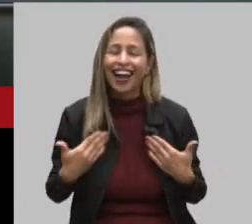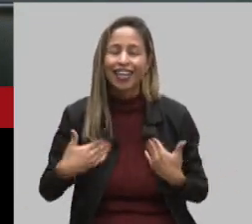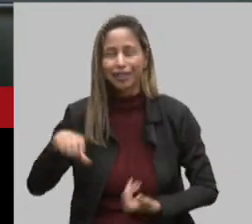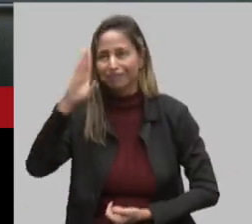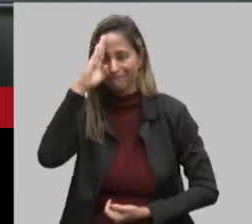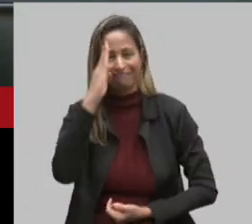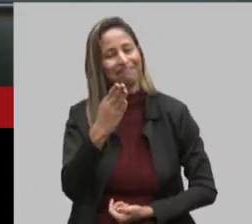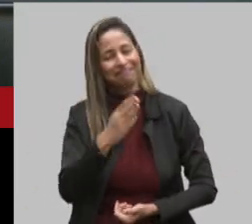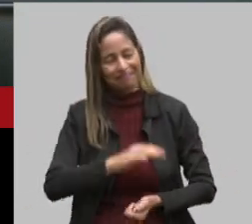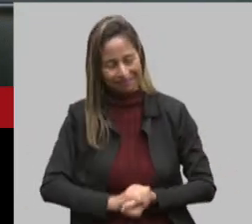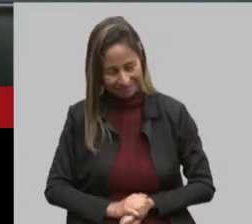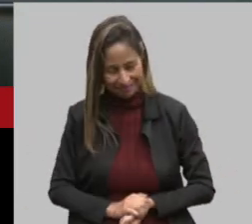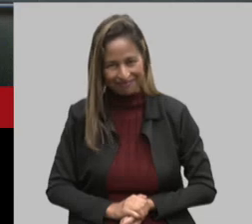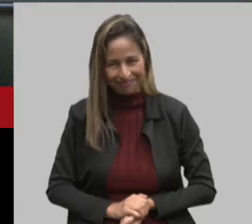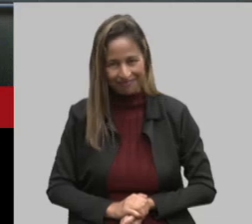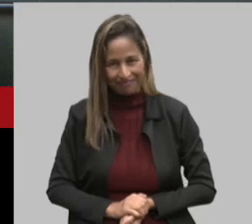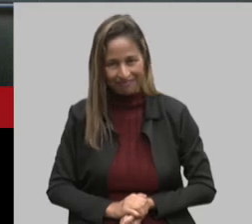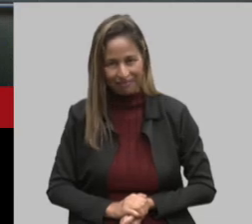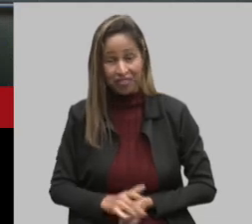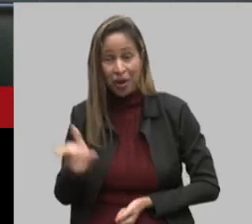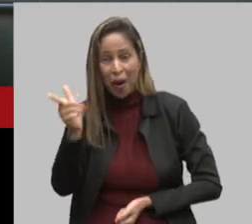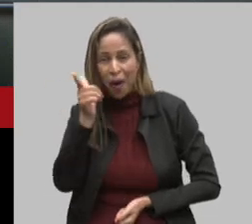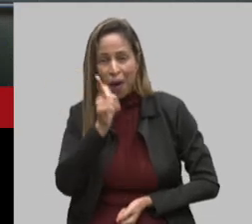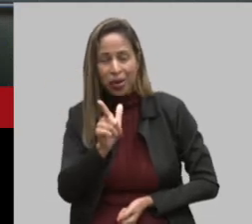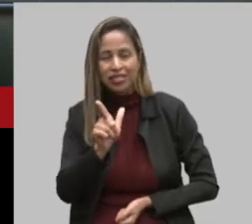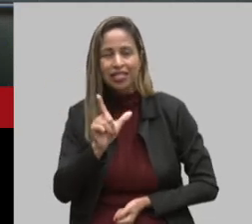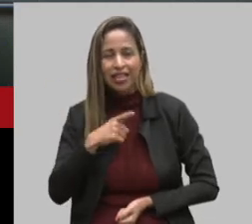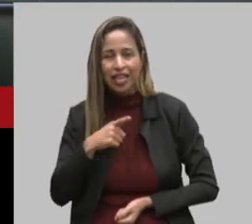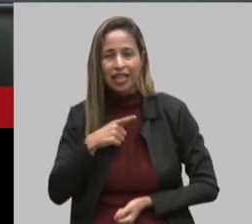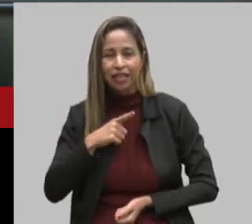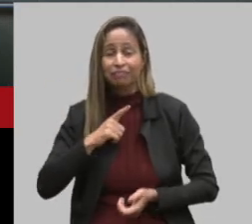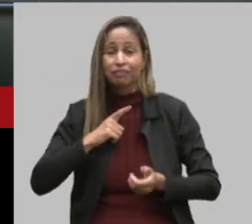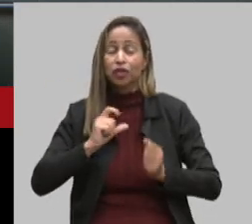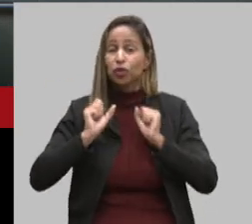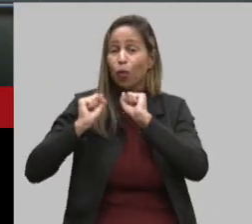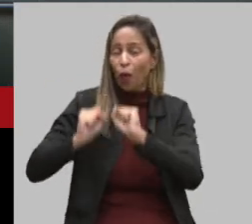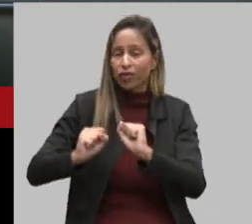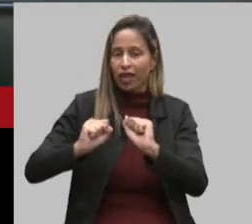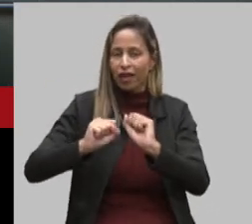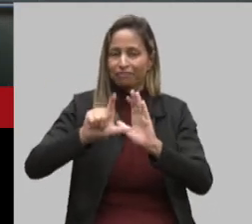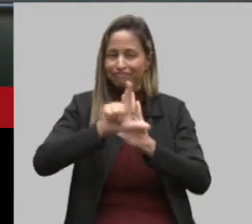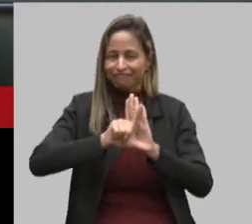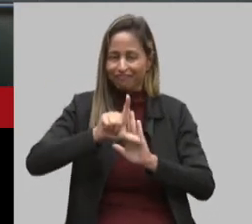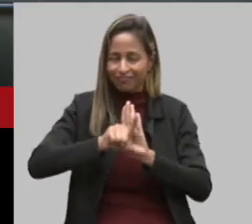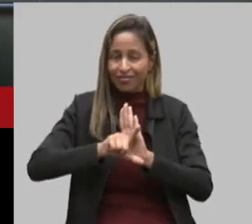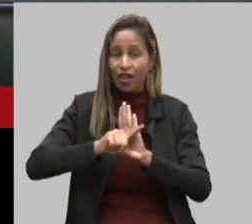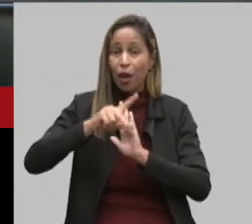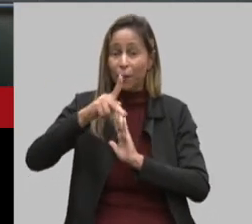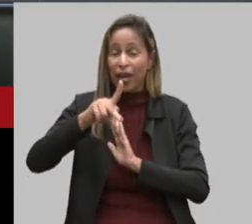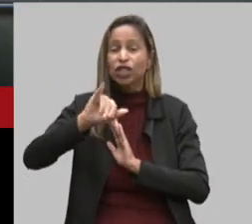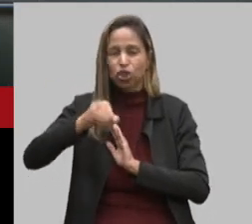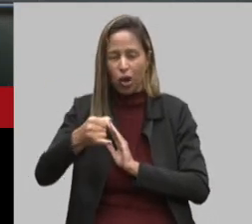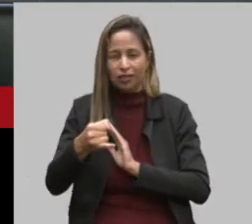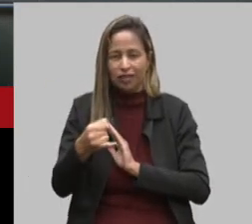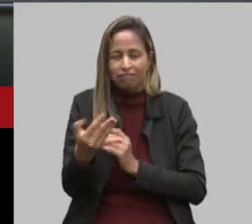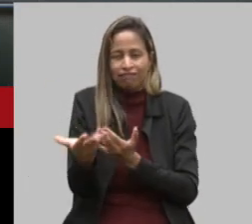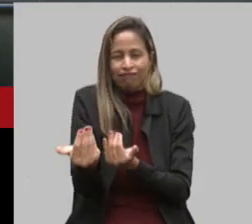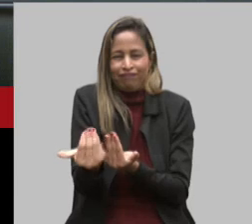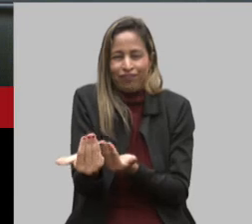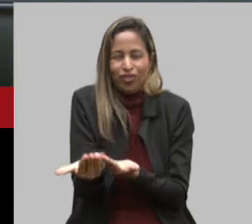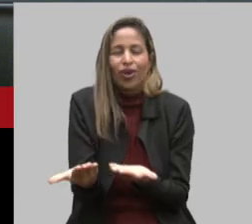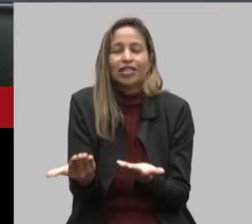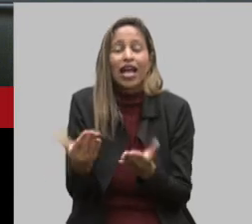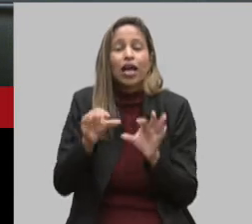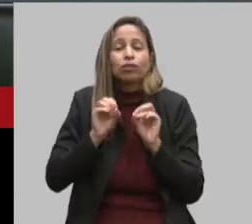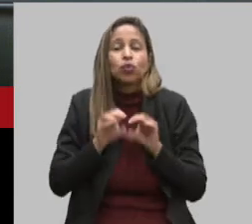fundamental concebido e realizado na Perspectiva do Parlamento do Poder Legislativo o PJ é orientado por uma concepção de Educação